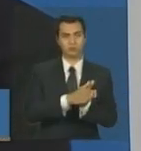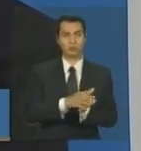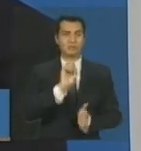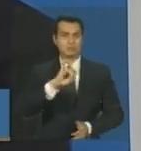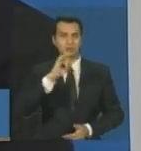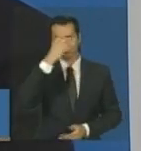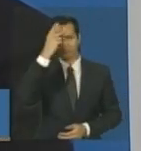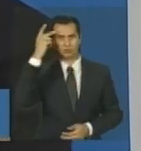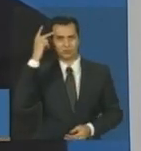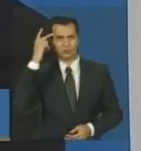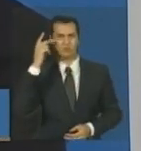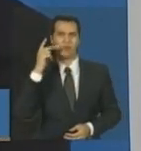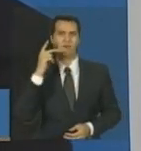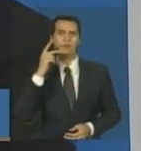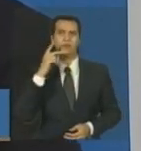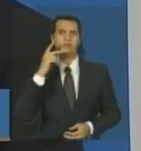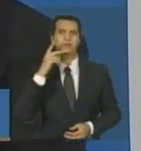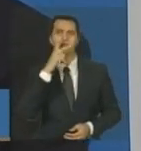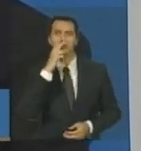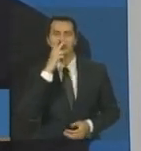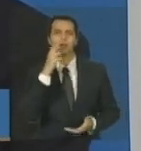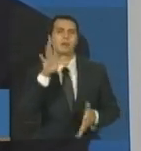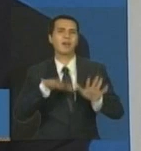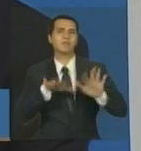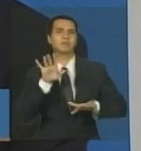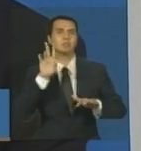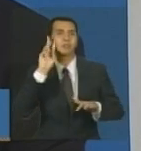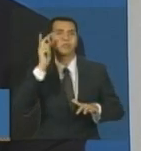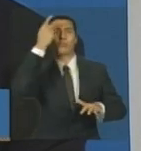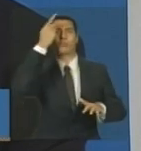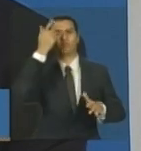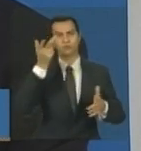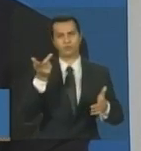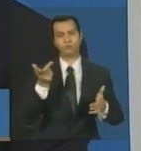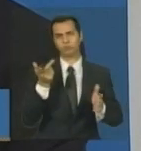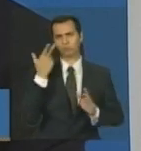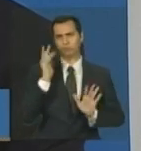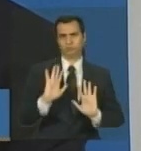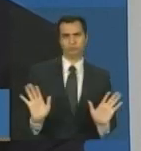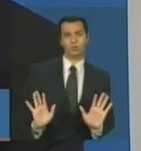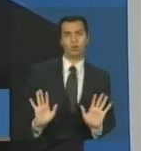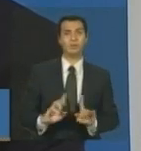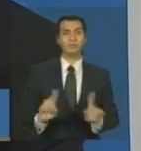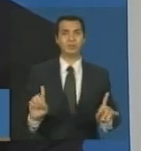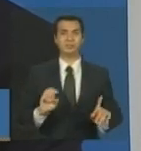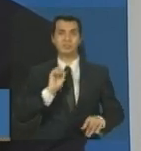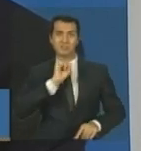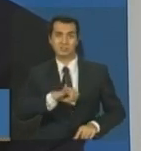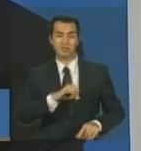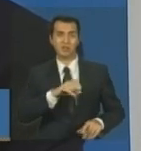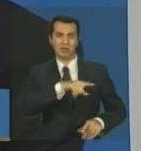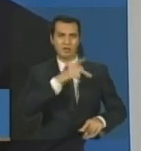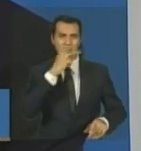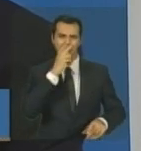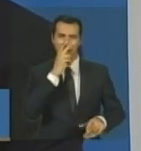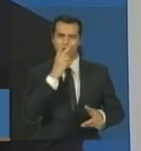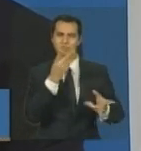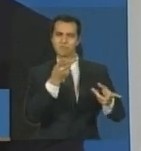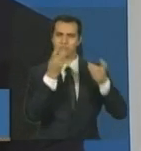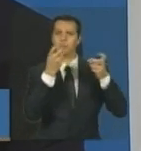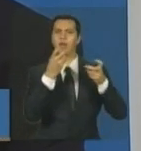não é simplesmente um equívoco de alguma parte, mas uma intenção de cometer irregularidade, é feita a cobrança dos valores